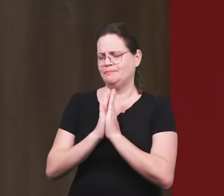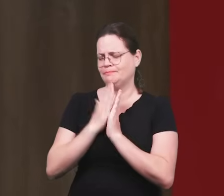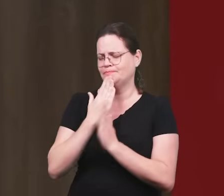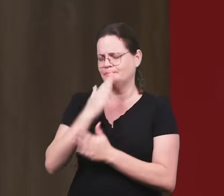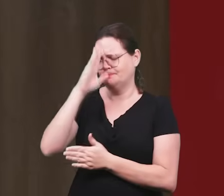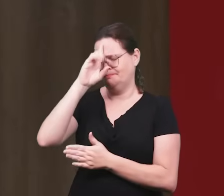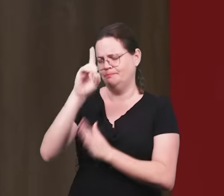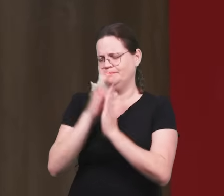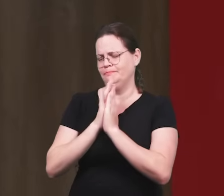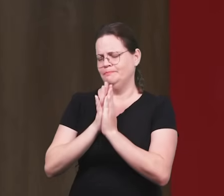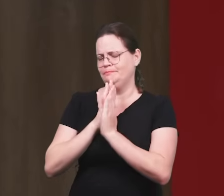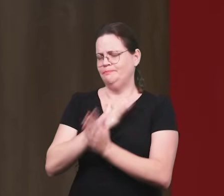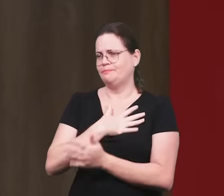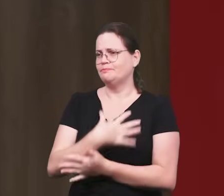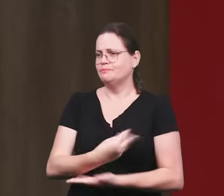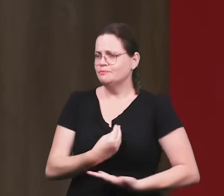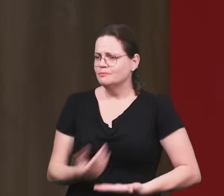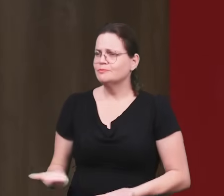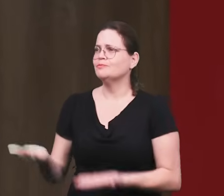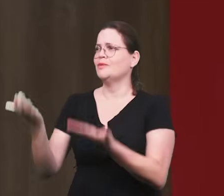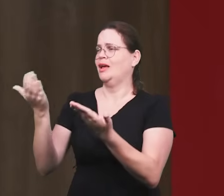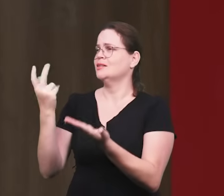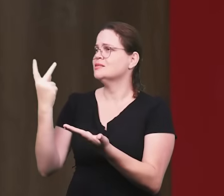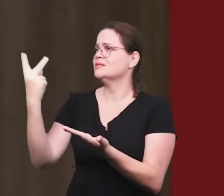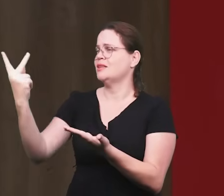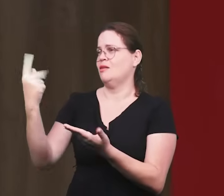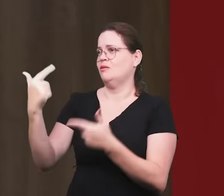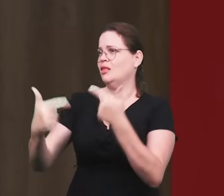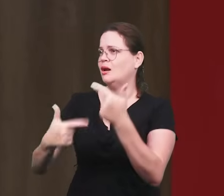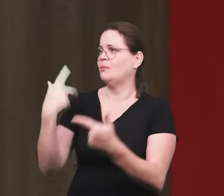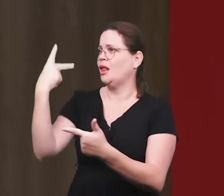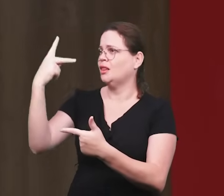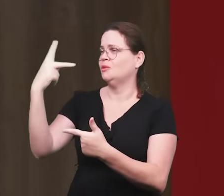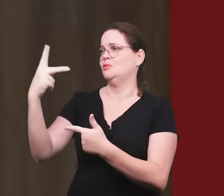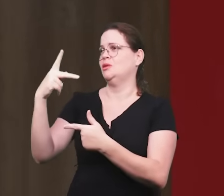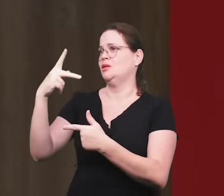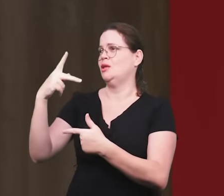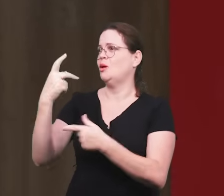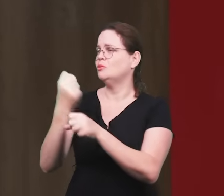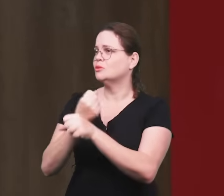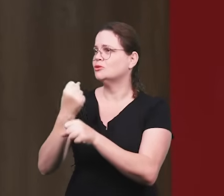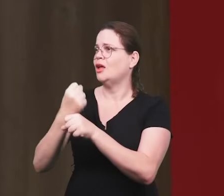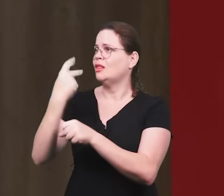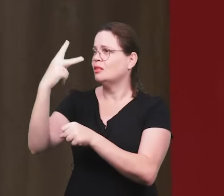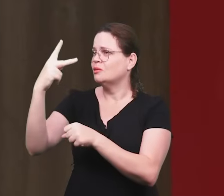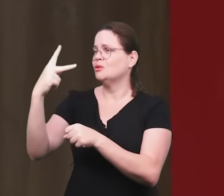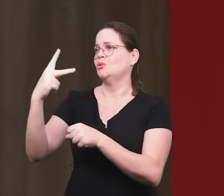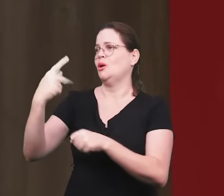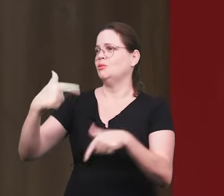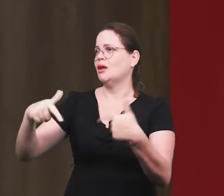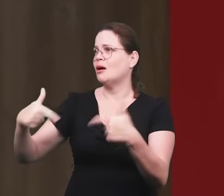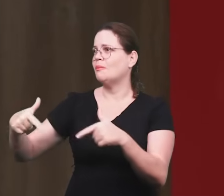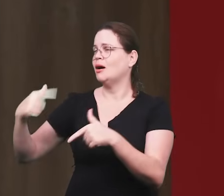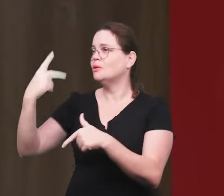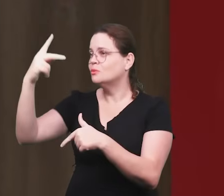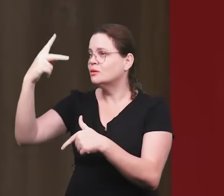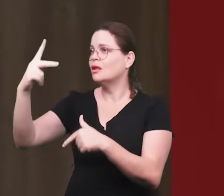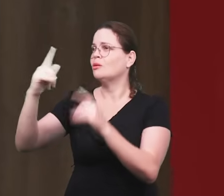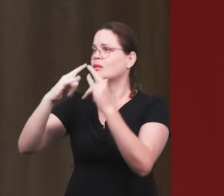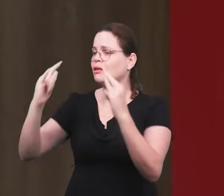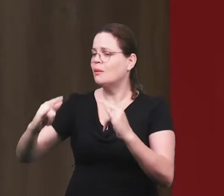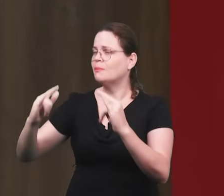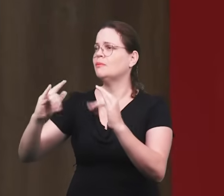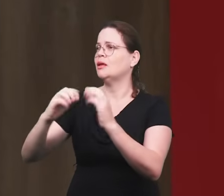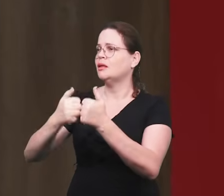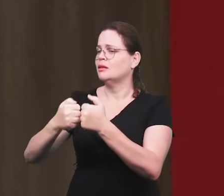ela entrega aquele filho ao serviço da obra do Senhor. Ela dispõe o fruto do seu ventre para o trabalho da obra do Senhor.